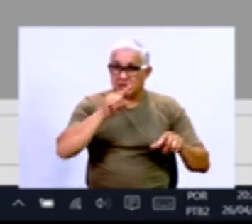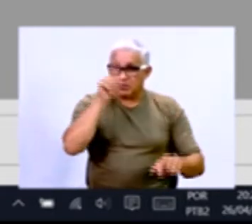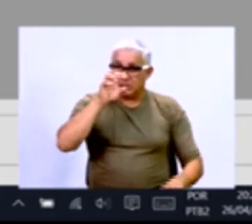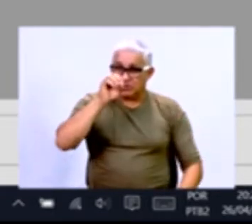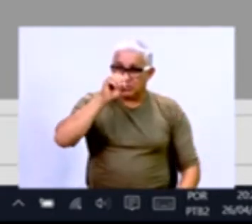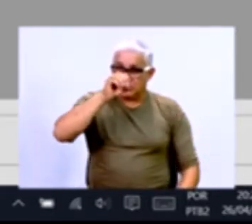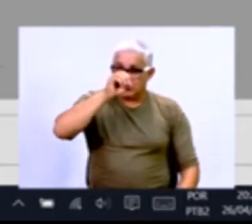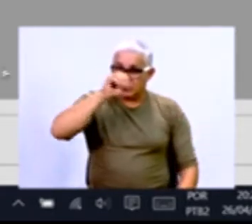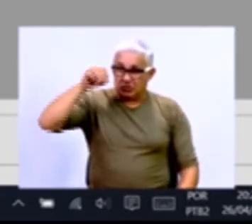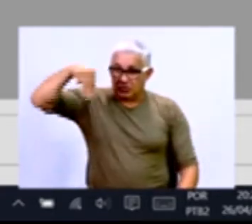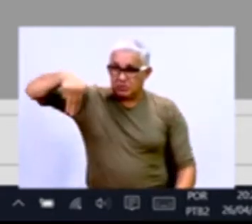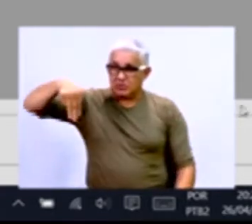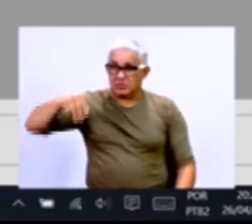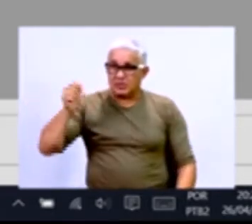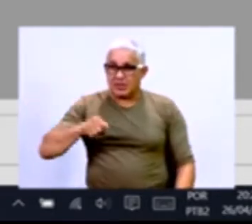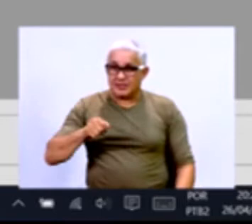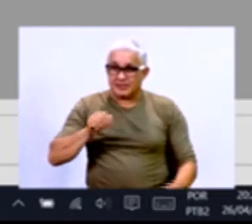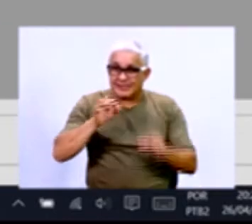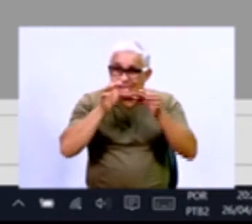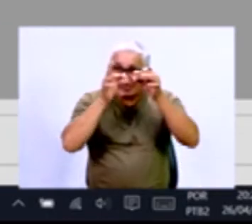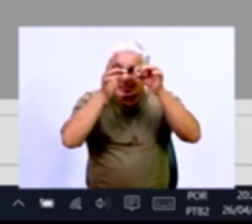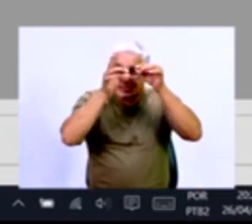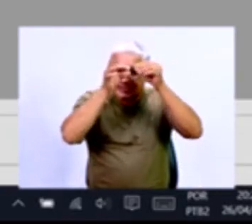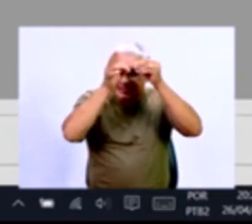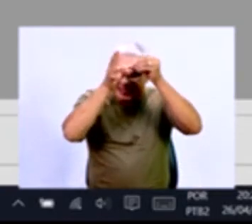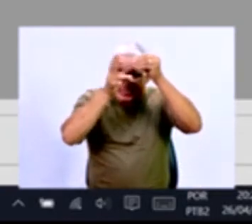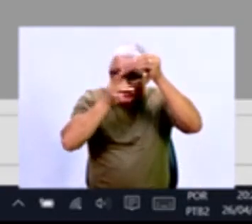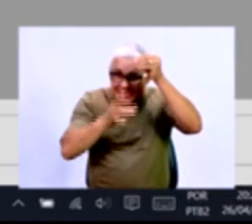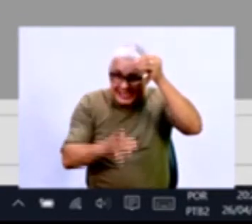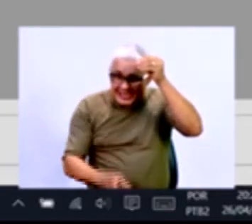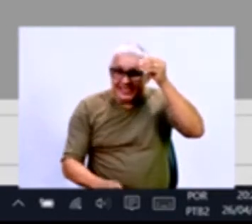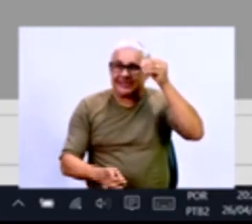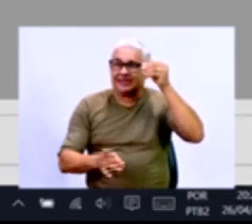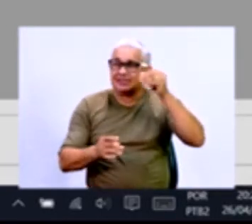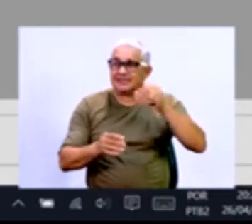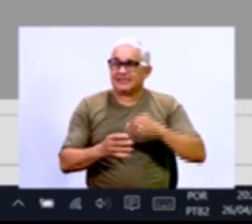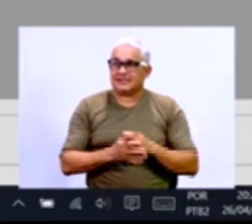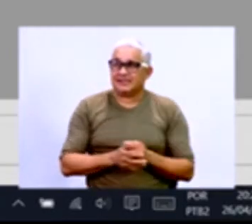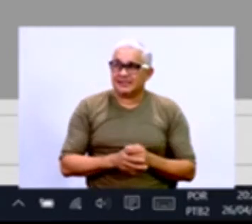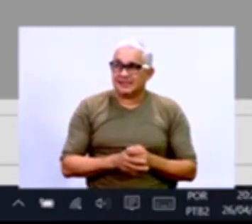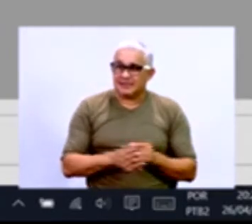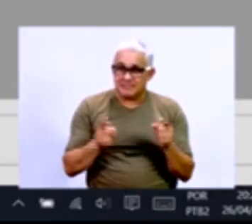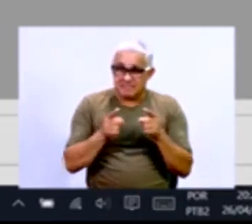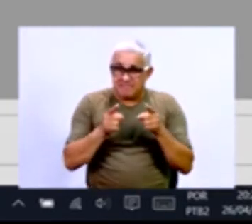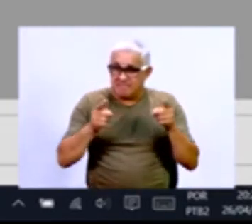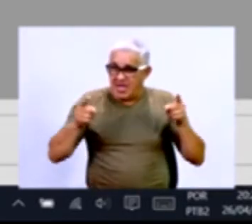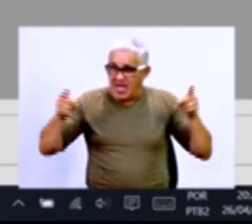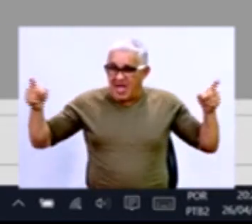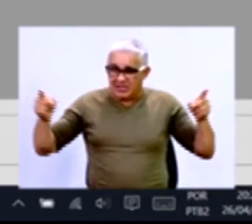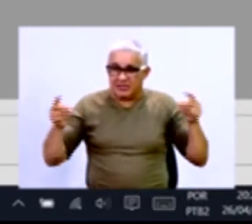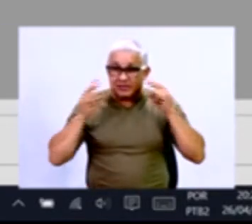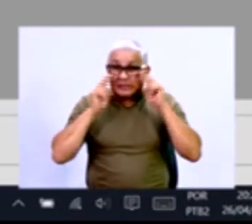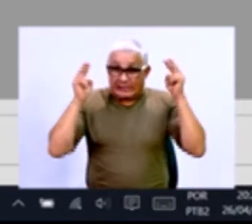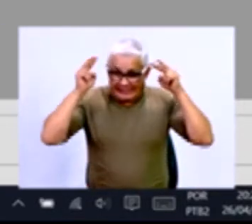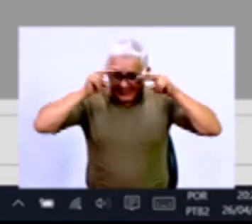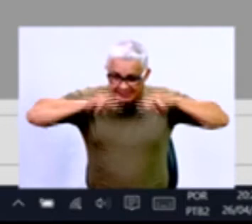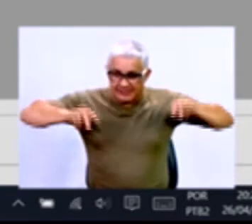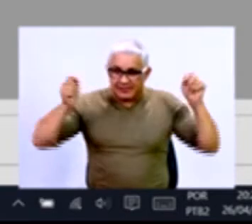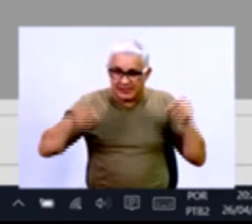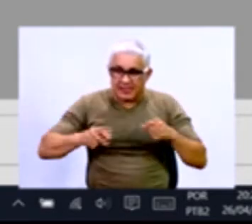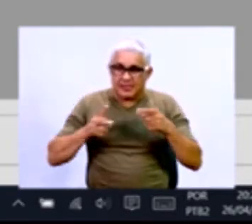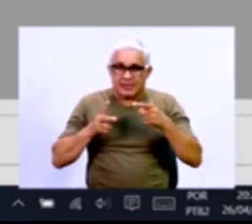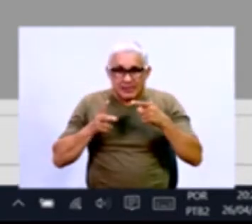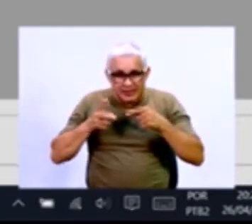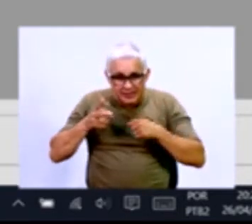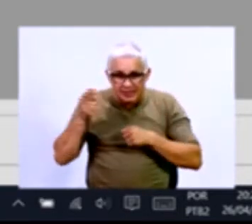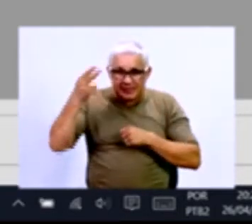eu consigo ver mais detalhadamente, num formato bem maior, o que que dá para cortar,